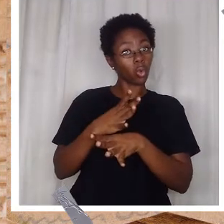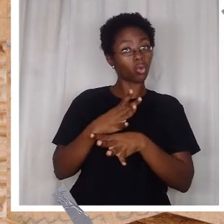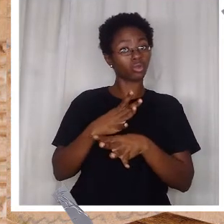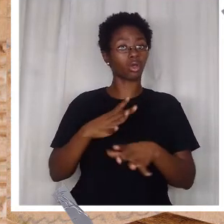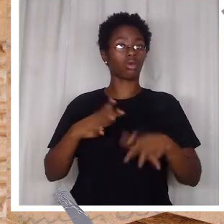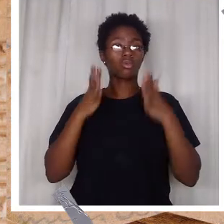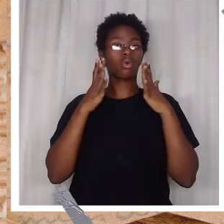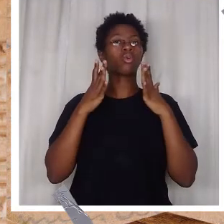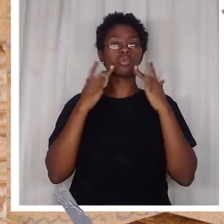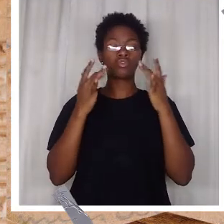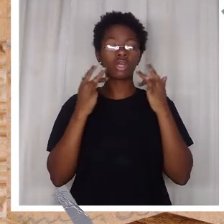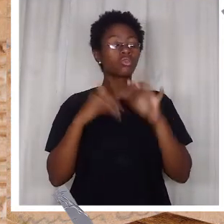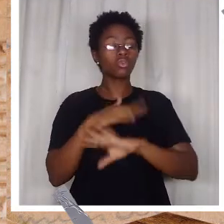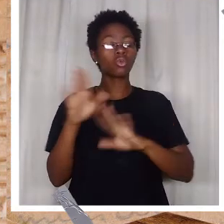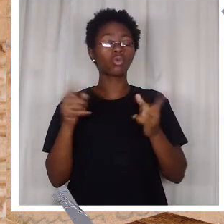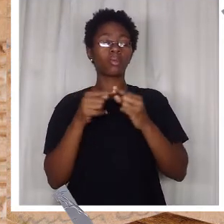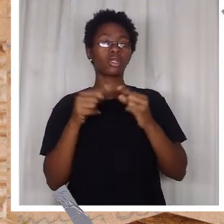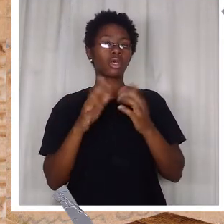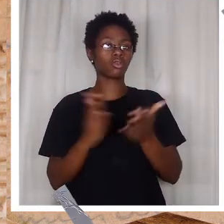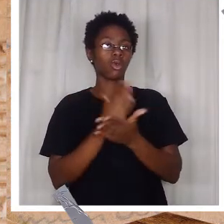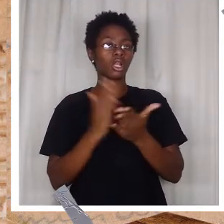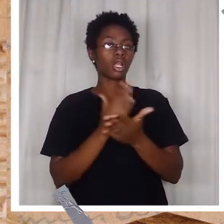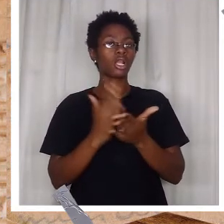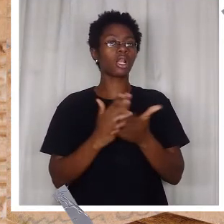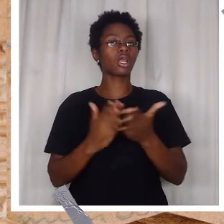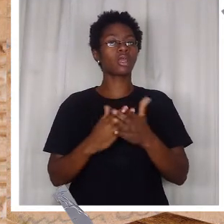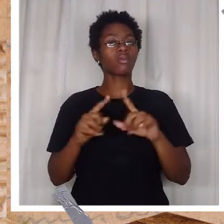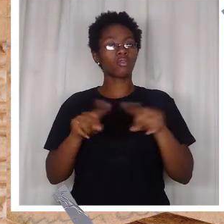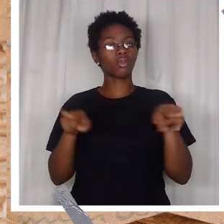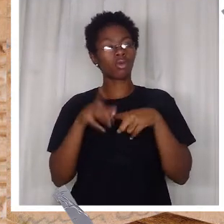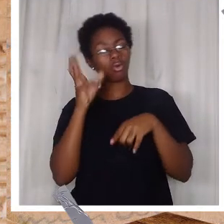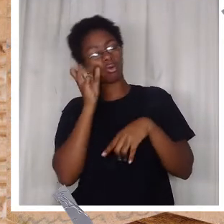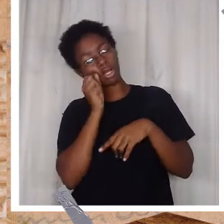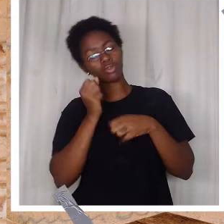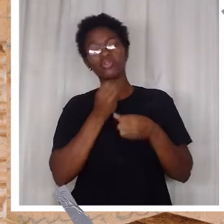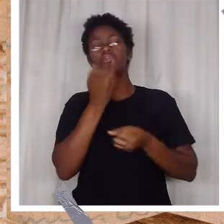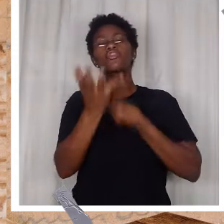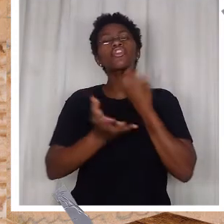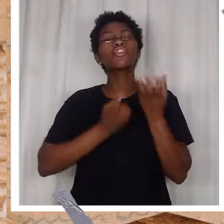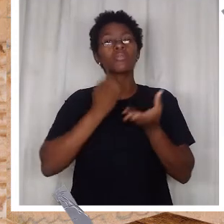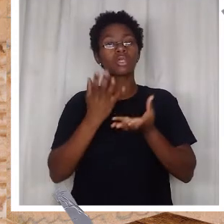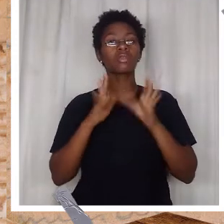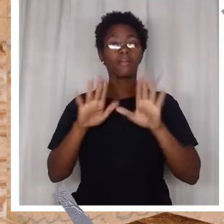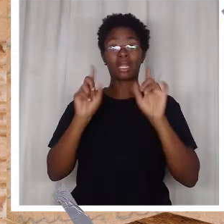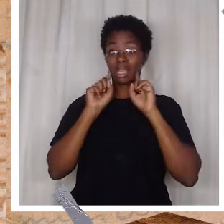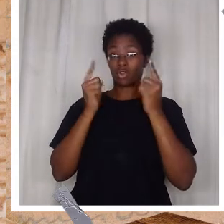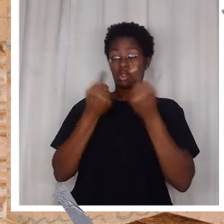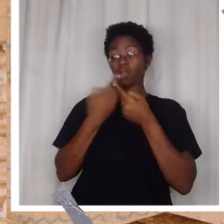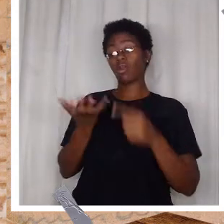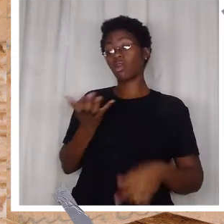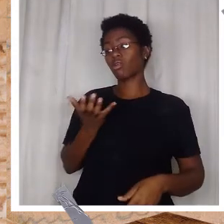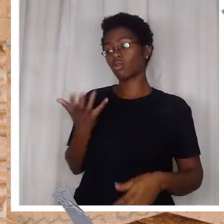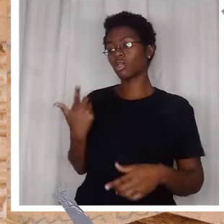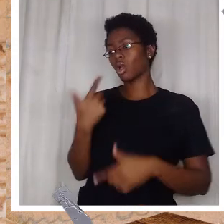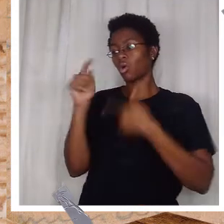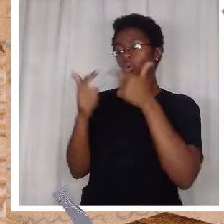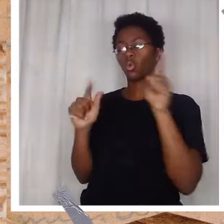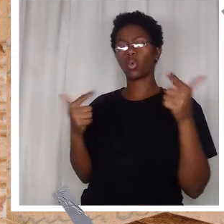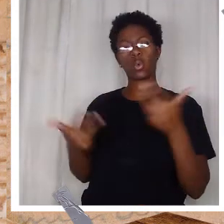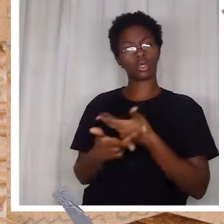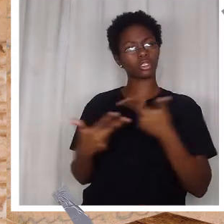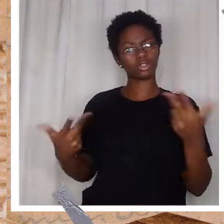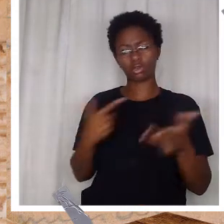despejo. Mas em reunião eu estava com muito desejo de falar outras coisas sobre Carolina,